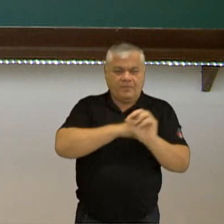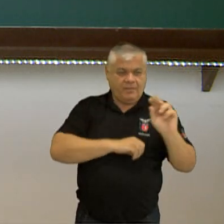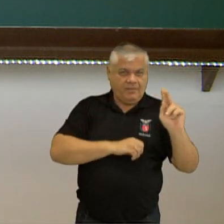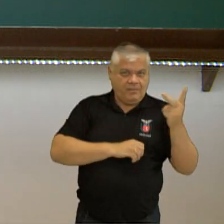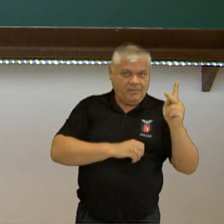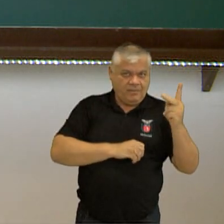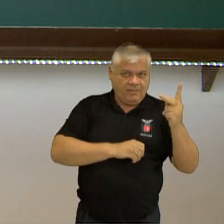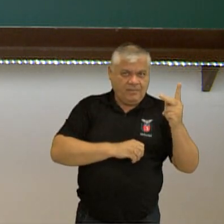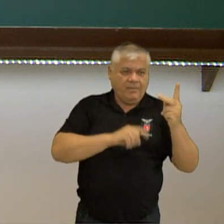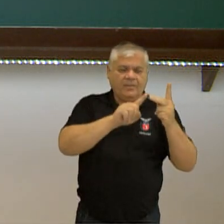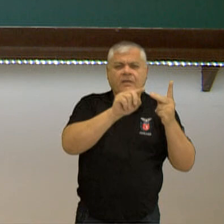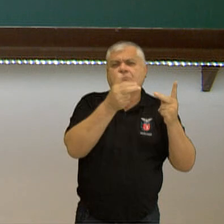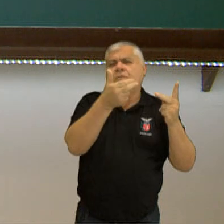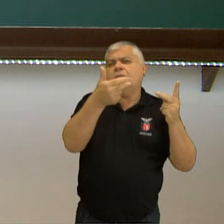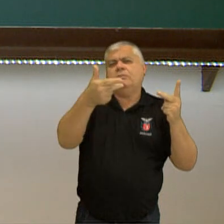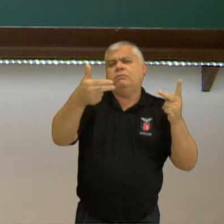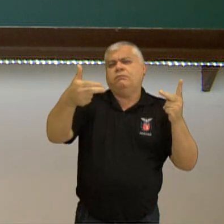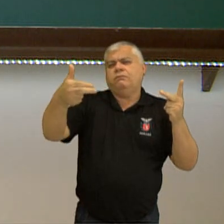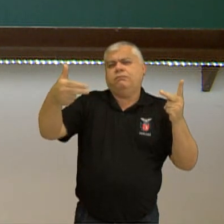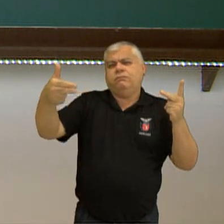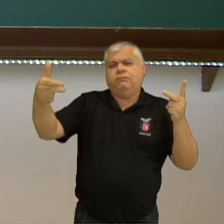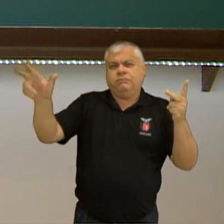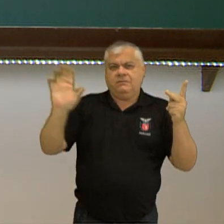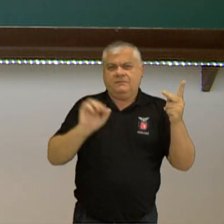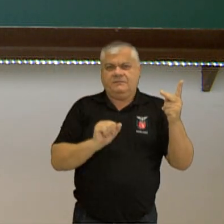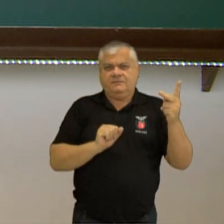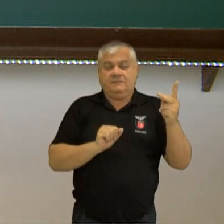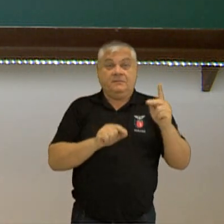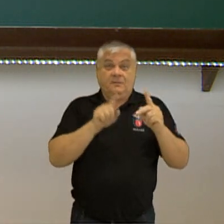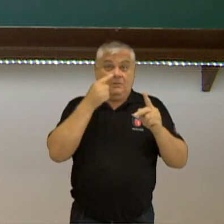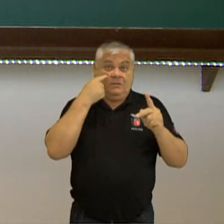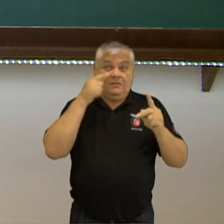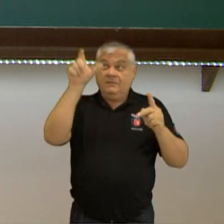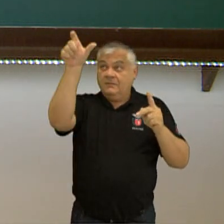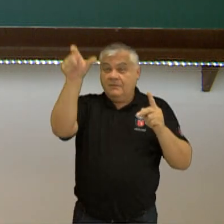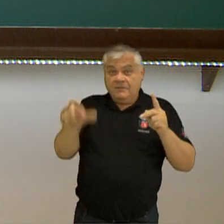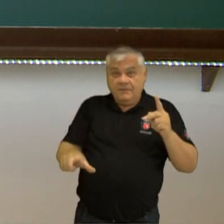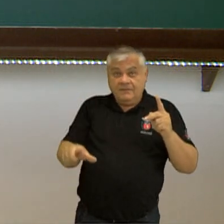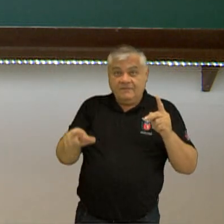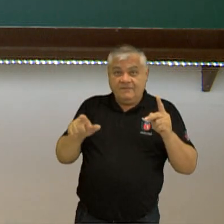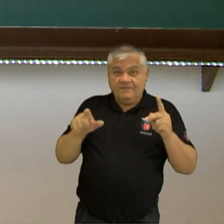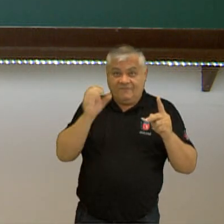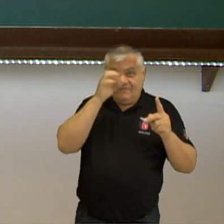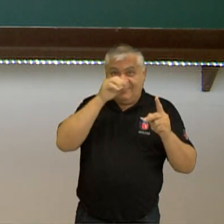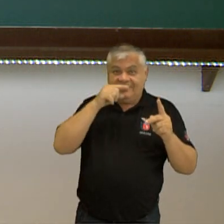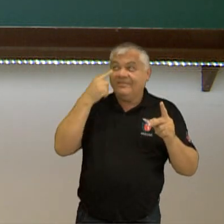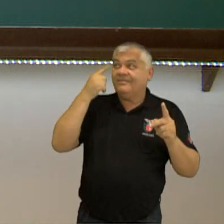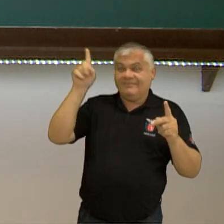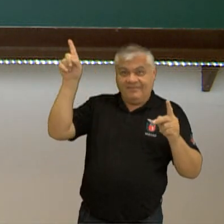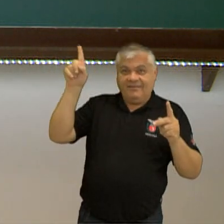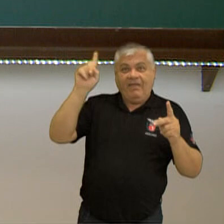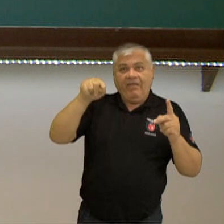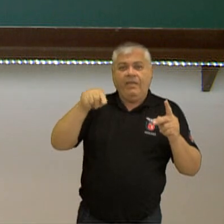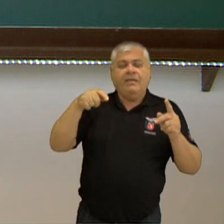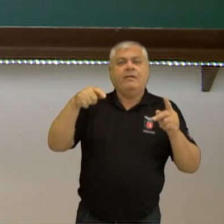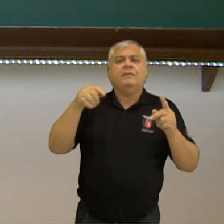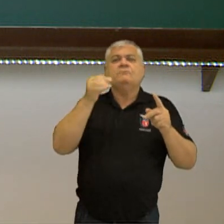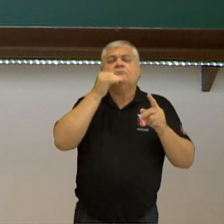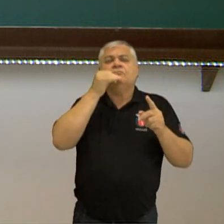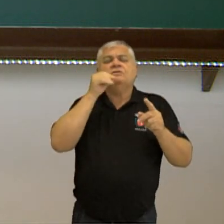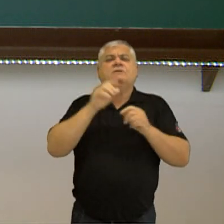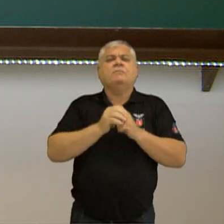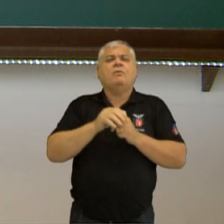e átomos de elementos ametais. Aqui em verde, representados os elementos ametais. Então, quando você tem